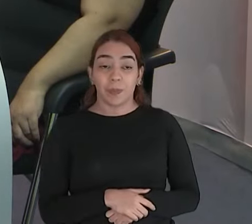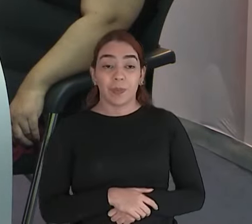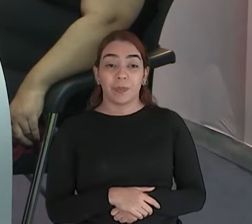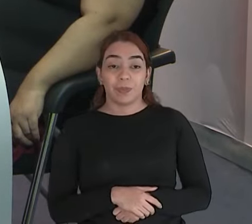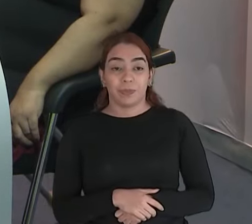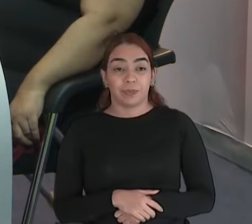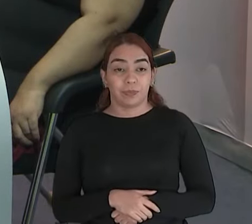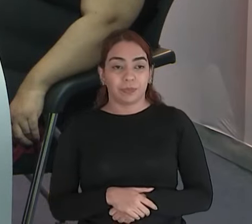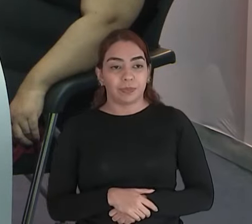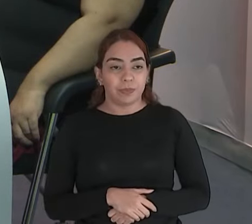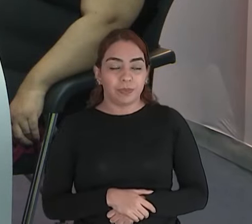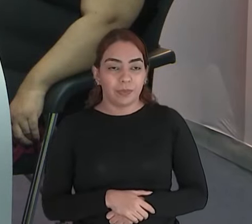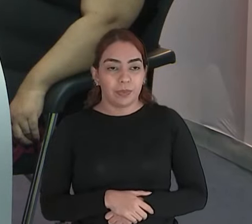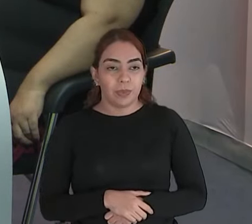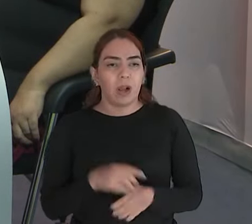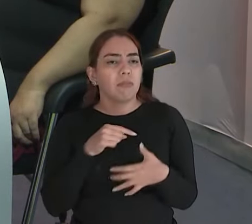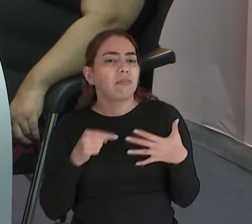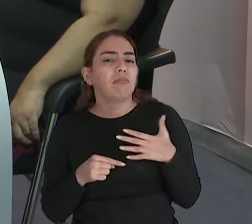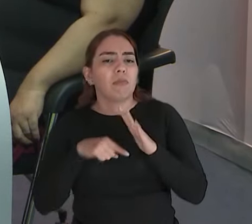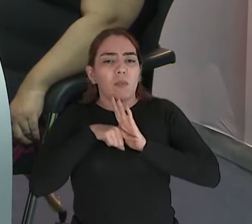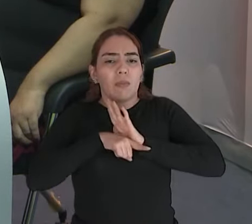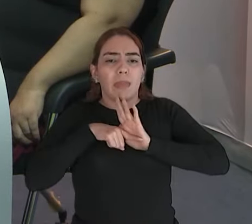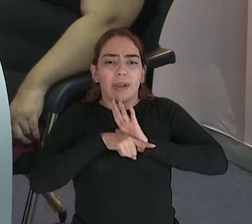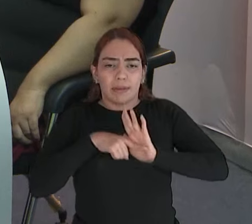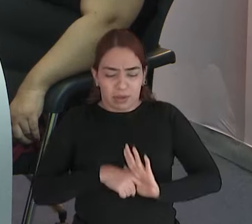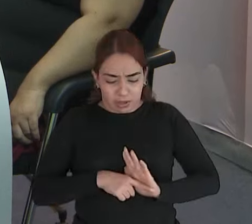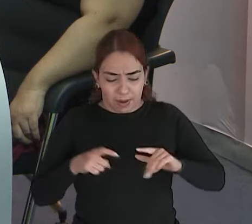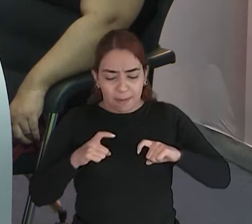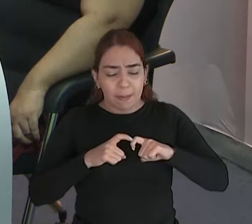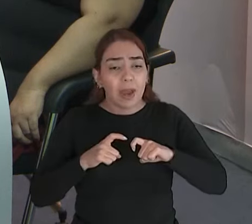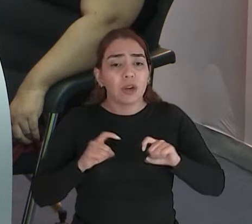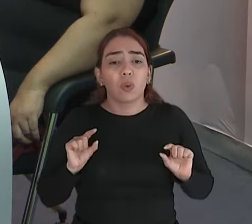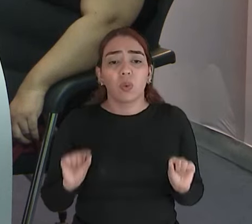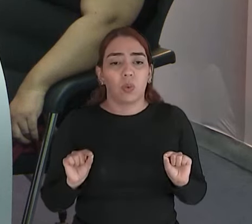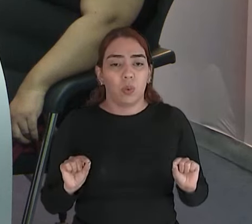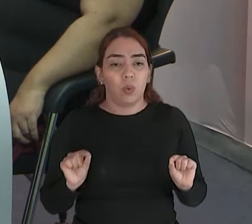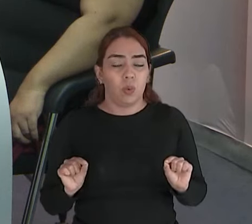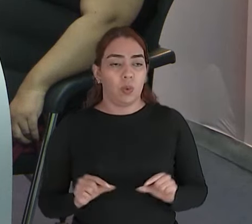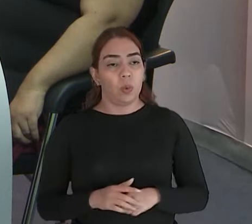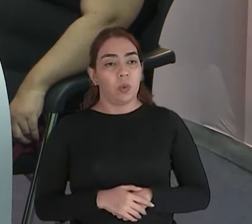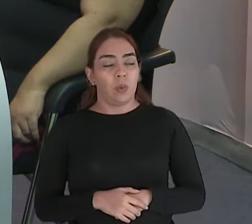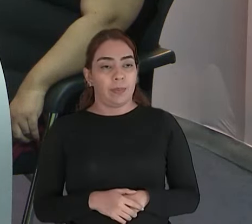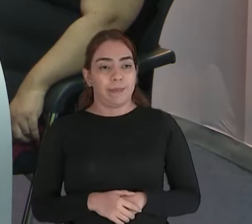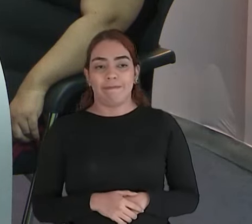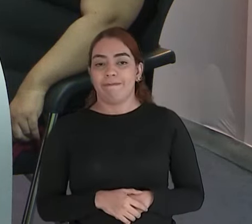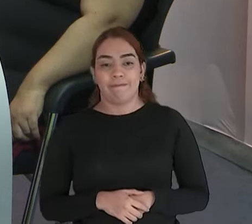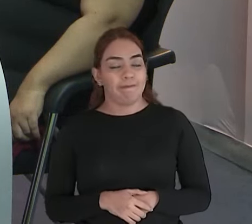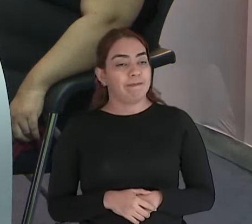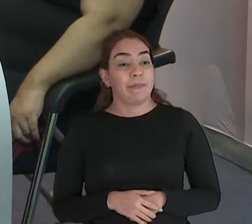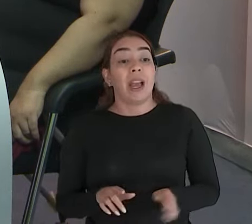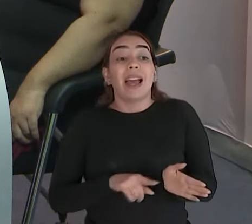os exames que são feitos para tentar identificar? Existe? Não.